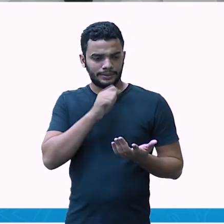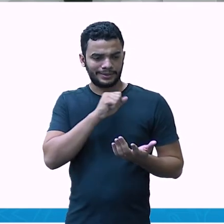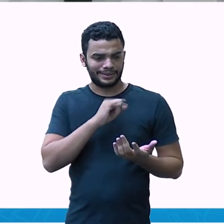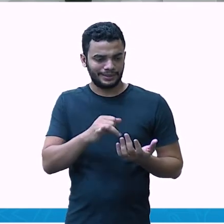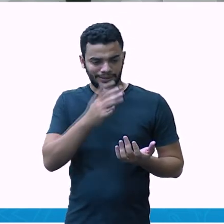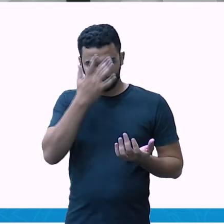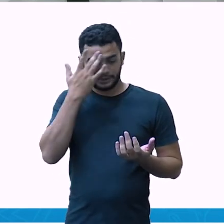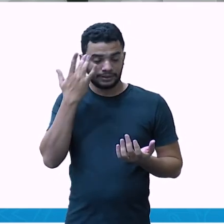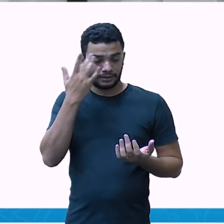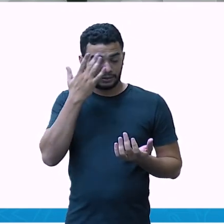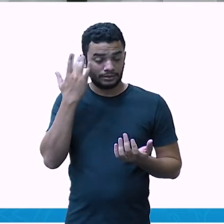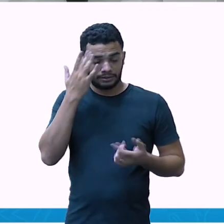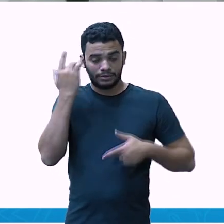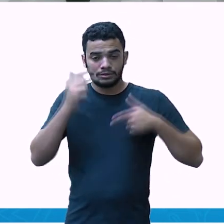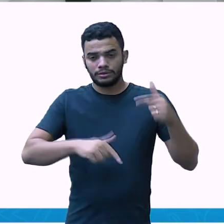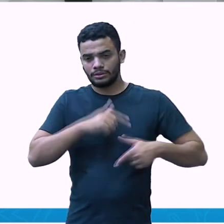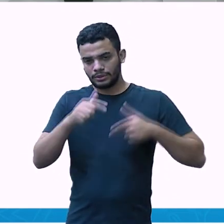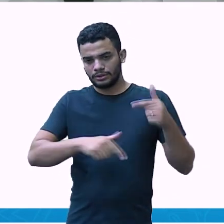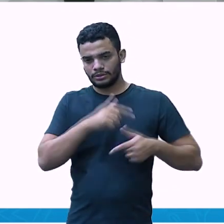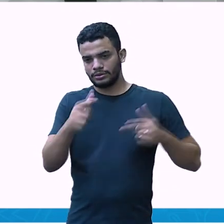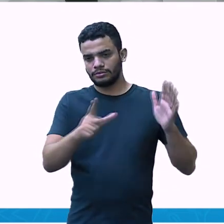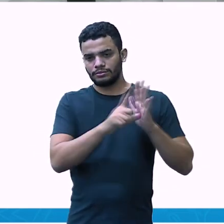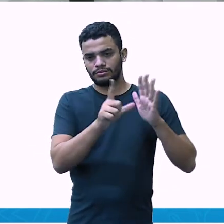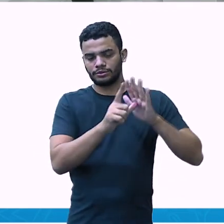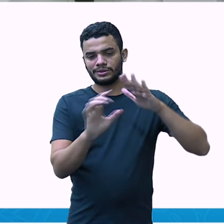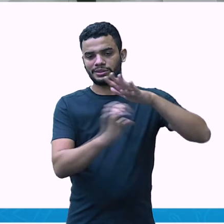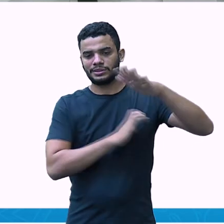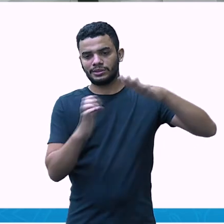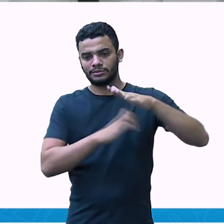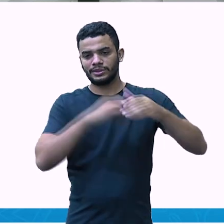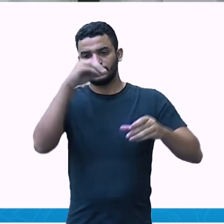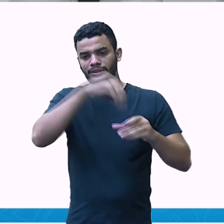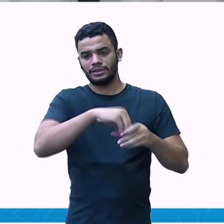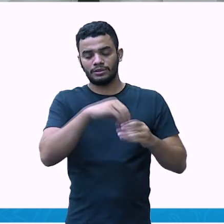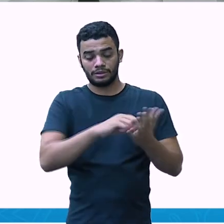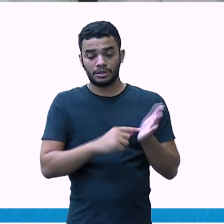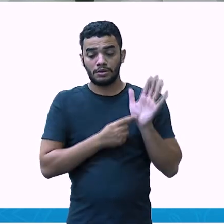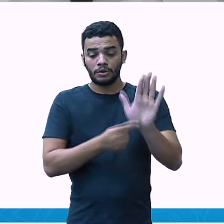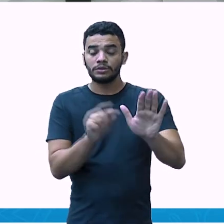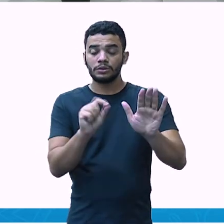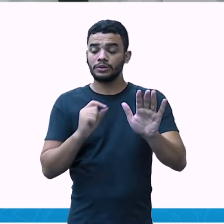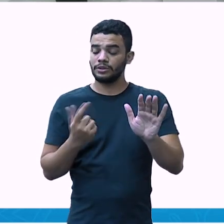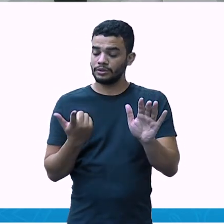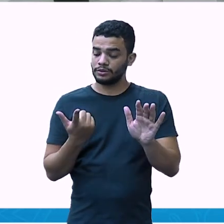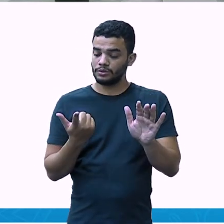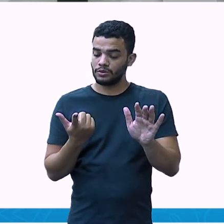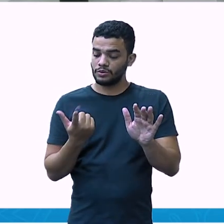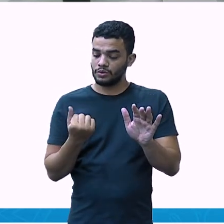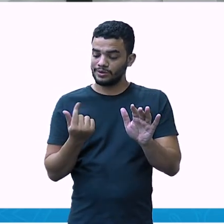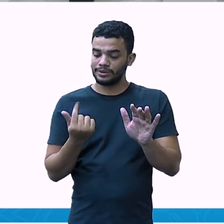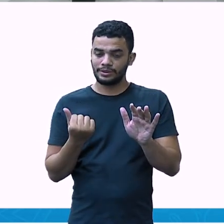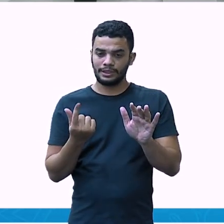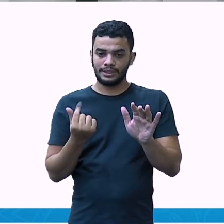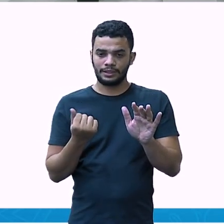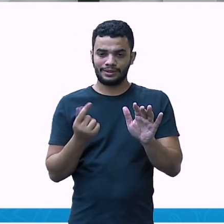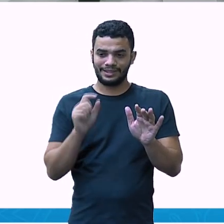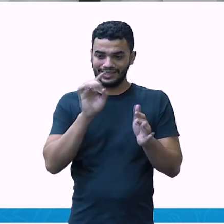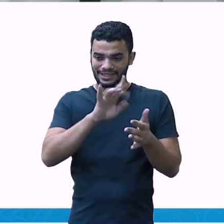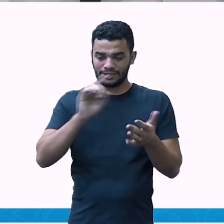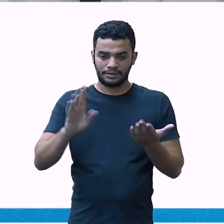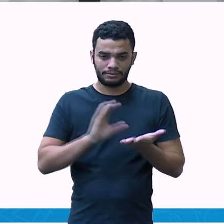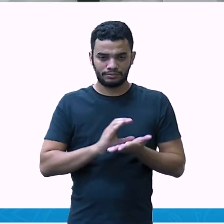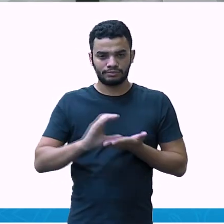mínimos de alguns funcionários de uma empresa. Então, de 1 até 3, 4 funcionários. De 3